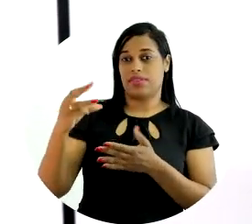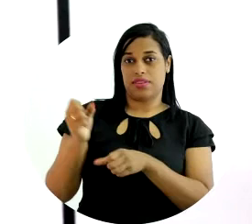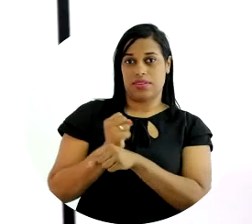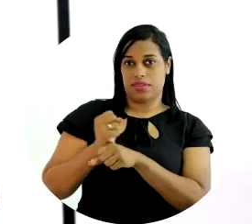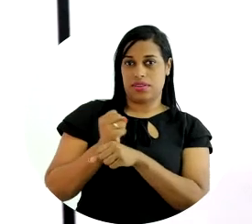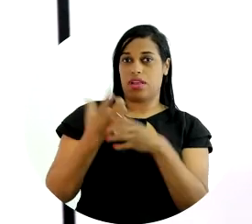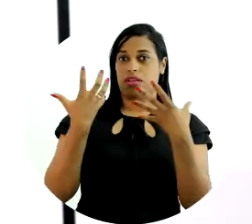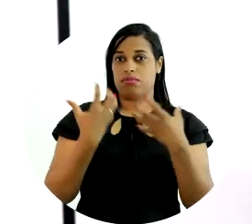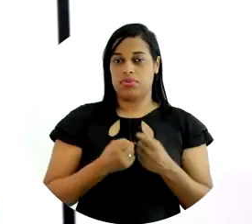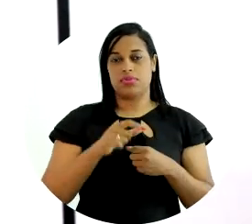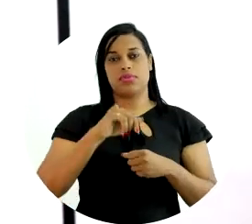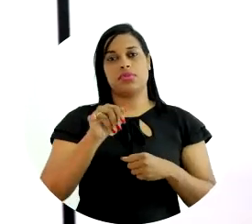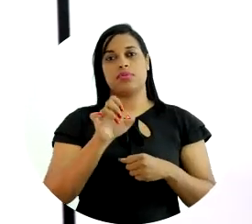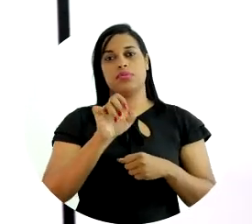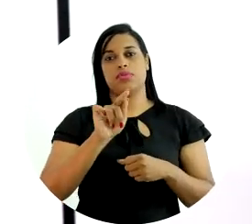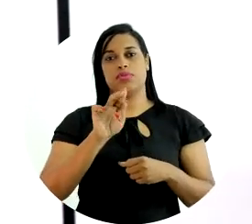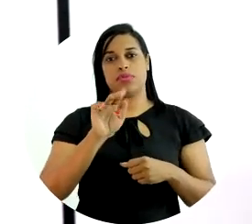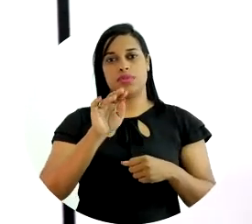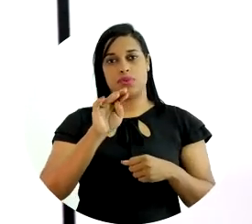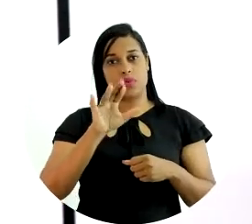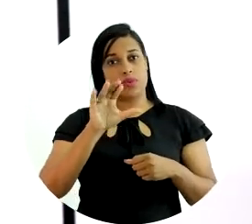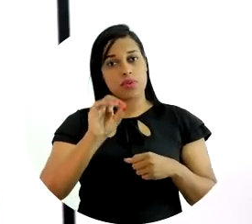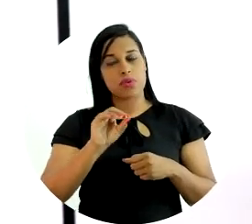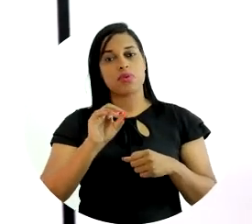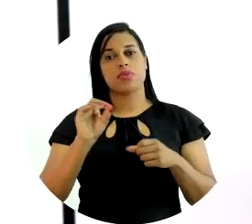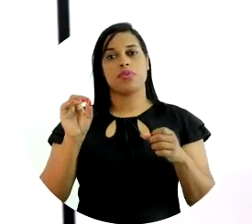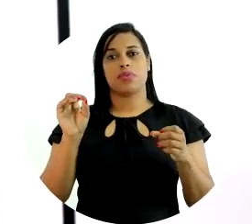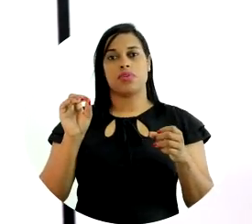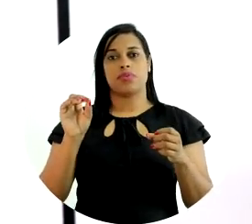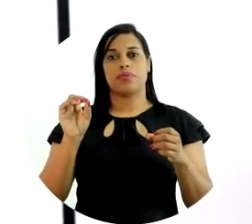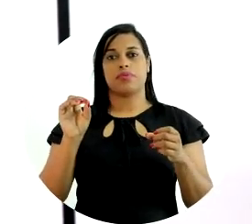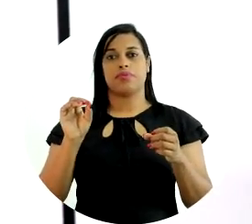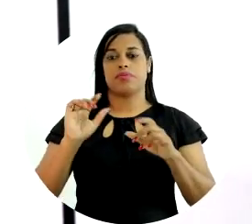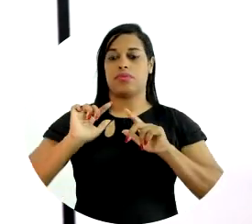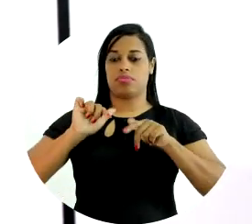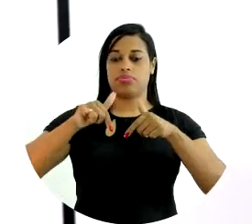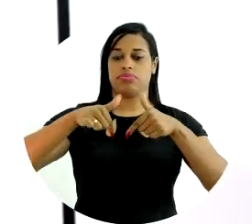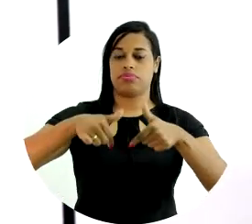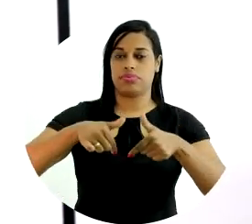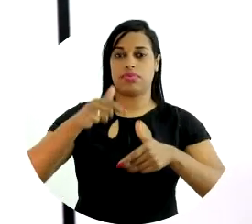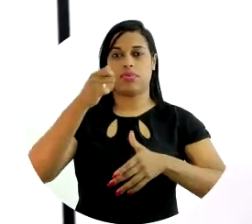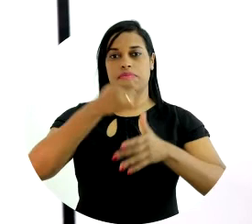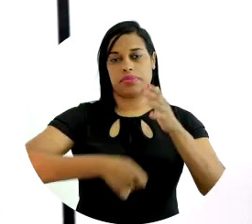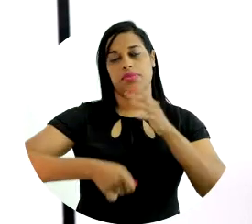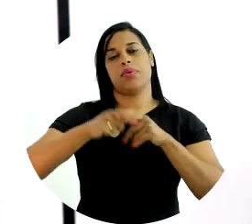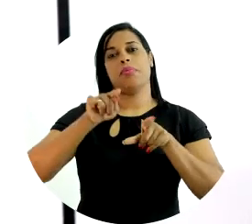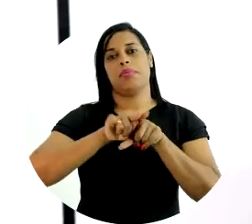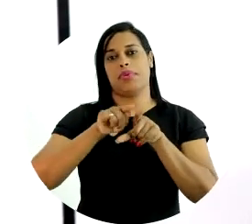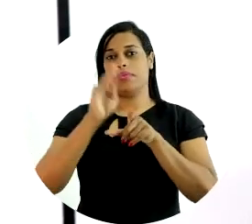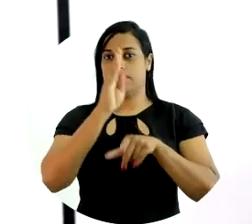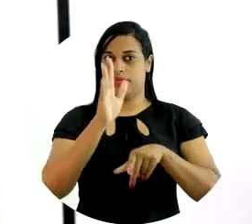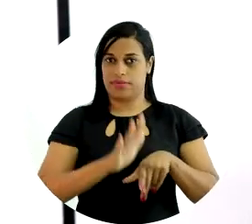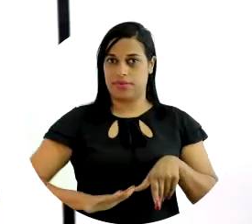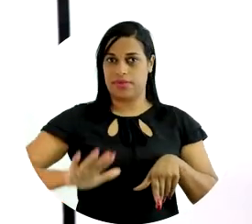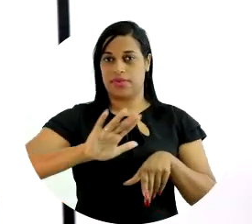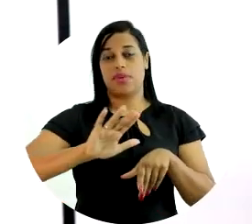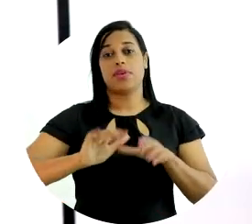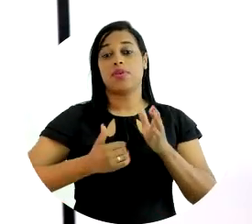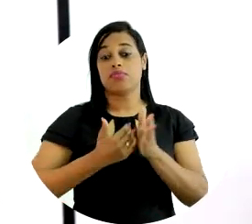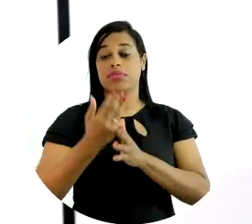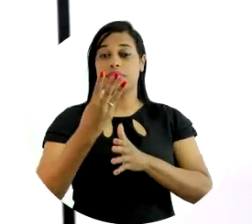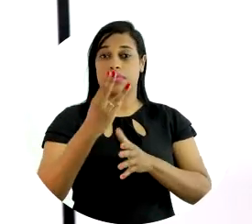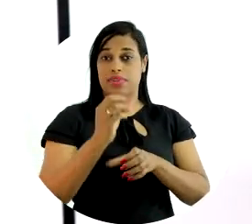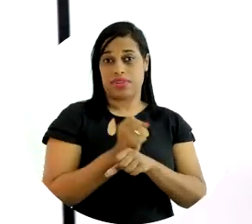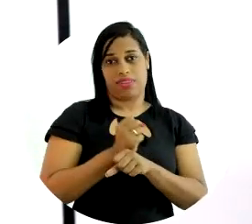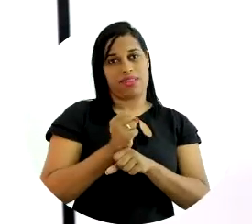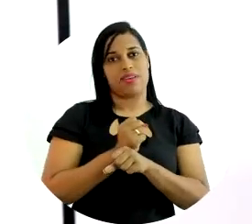30 anos onde assumiu presidente getúlio vargas que depois de um golpe nem vir o ditador e que passou